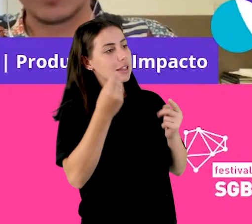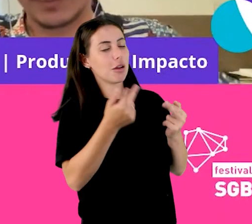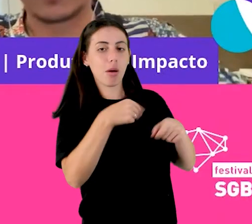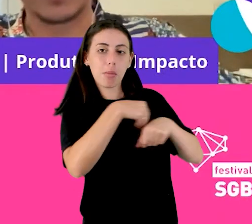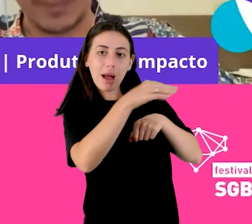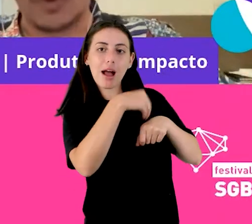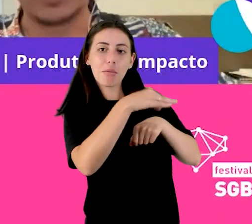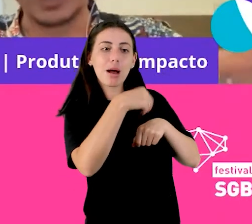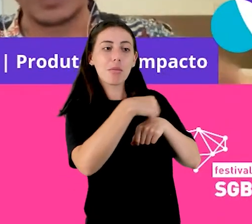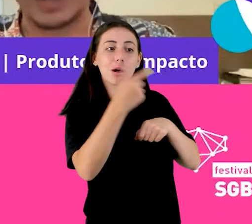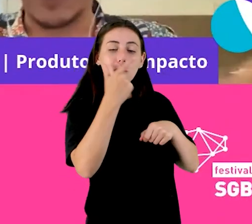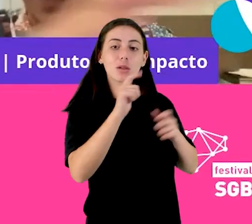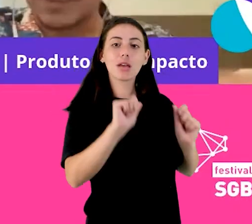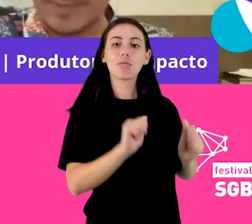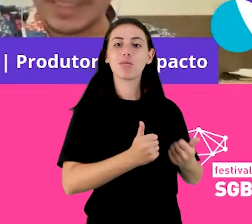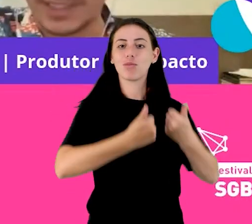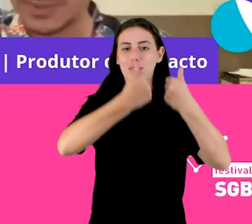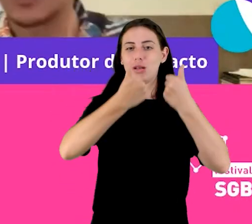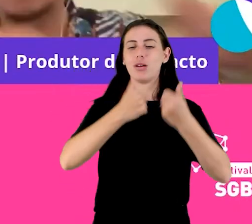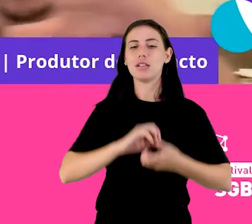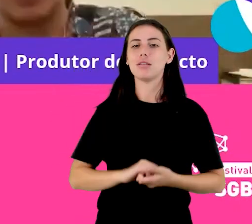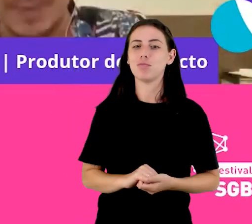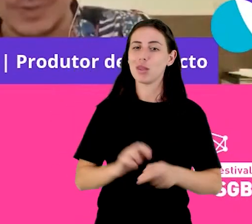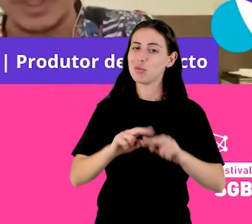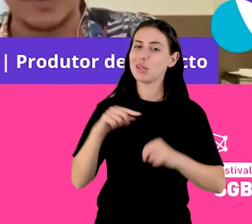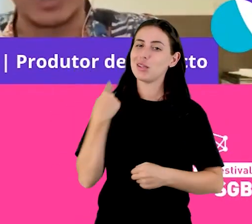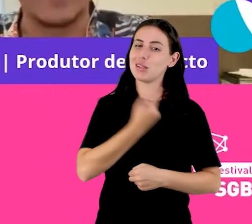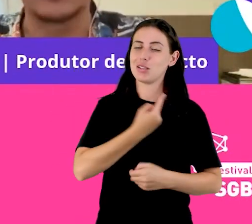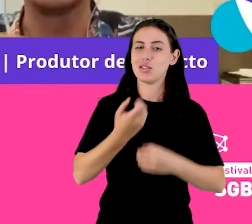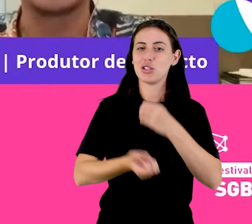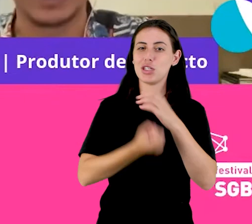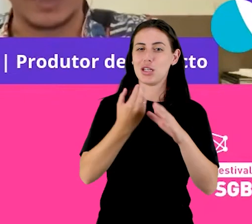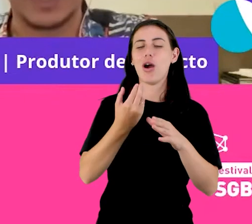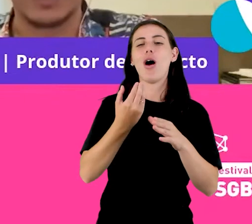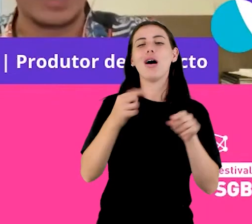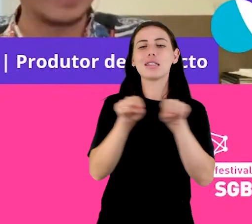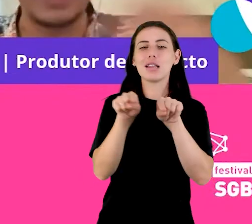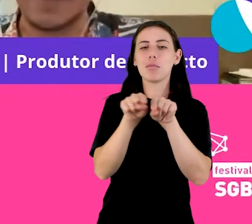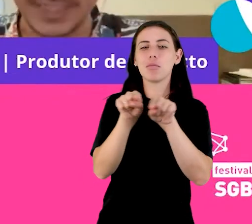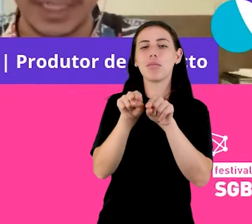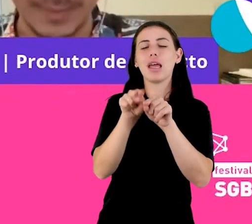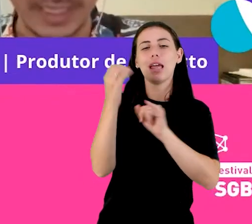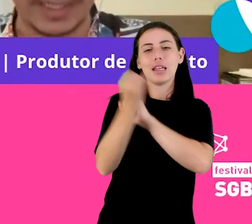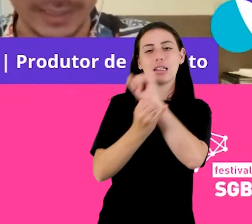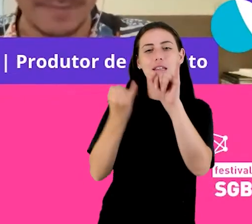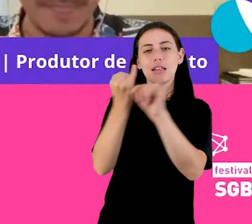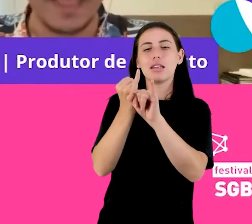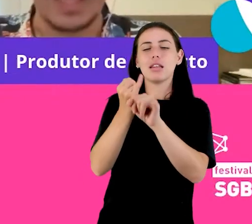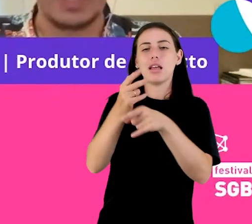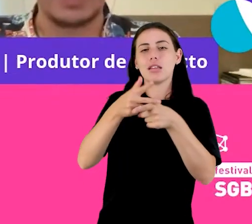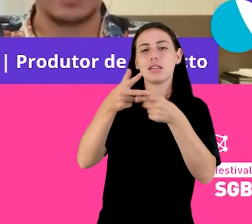gente chamou outras, fora a equipe de mobilização, a gente montou uma equipe só para produzir Chaco a Trava, só pessoas trans também, até intérprete de Libras é